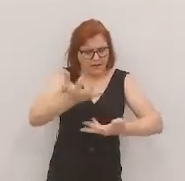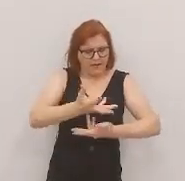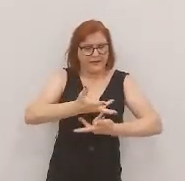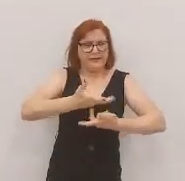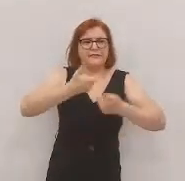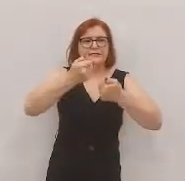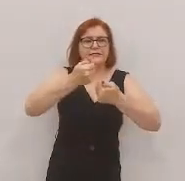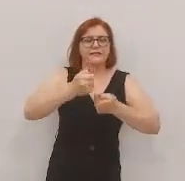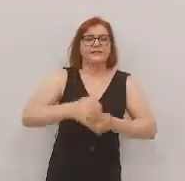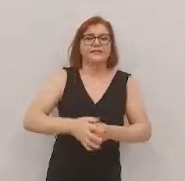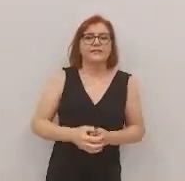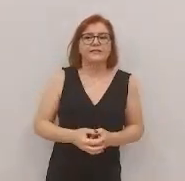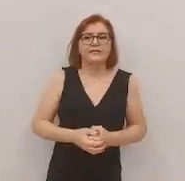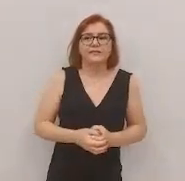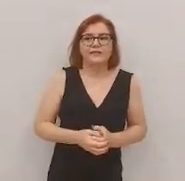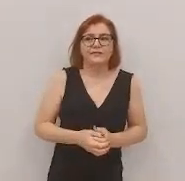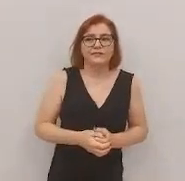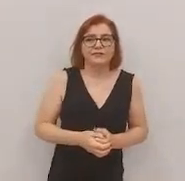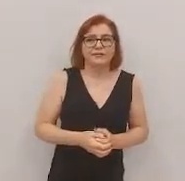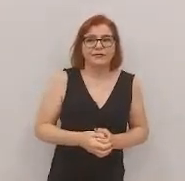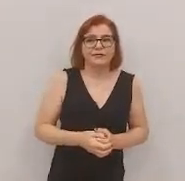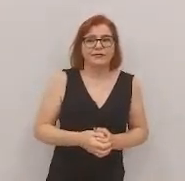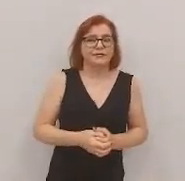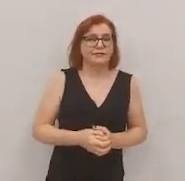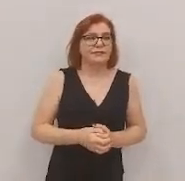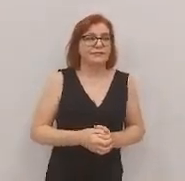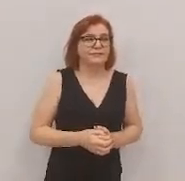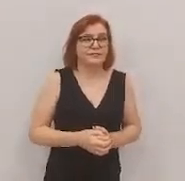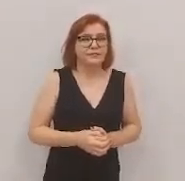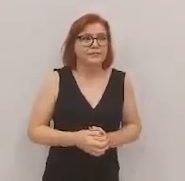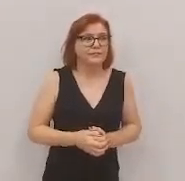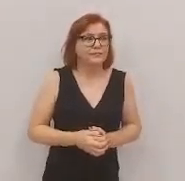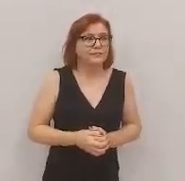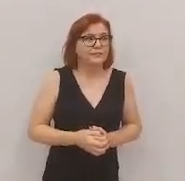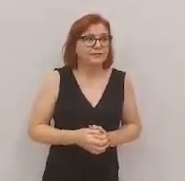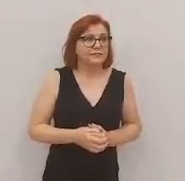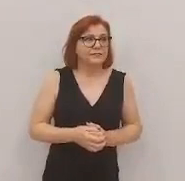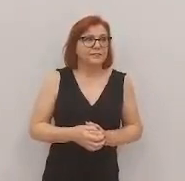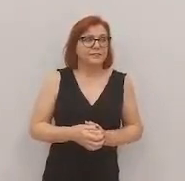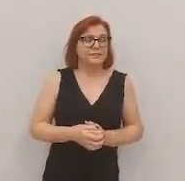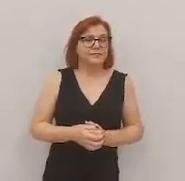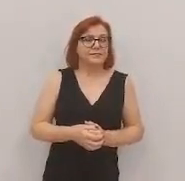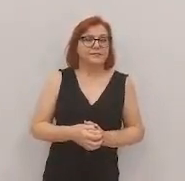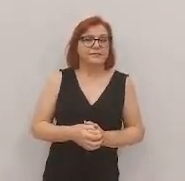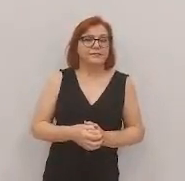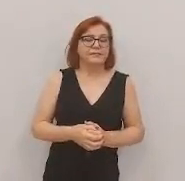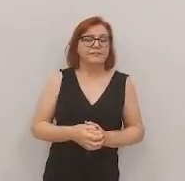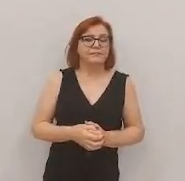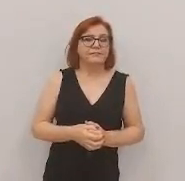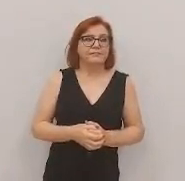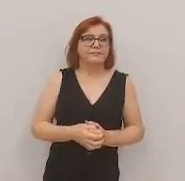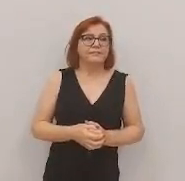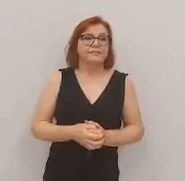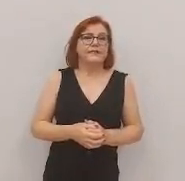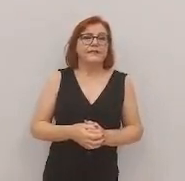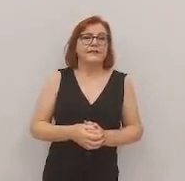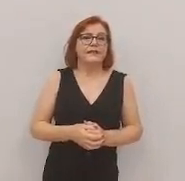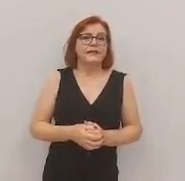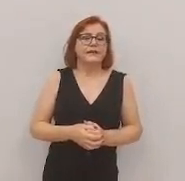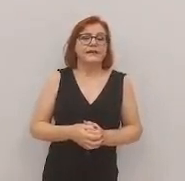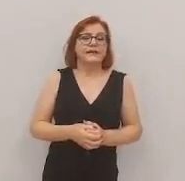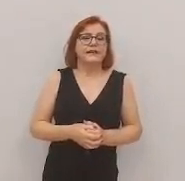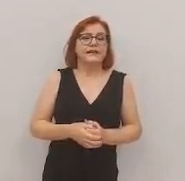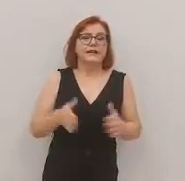maravilhoso. Sabe o que é desarmar? É tirar lá e tirar a arma. Você agora,